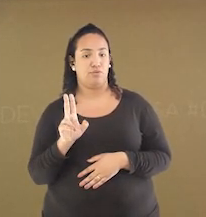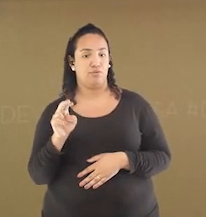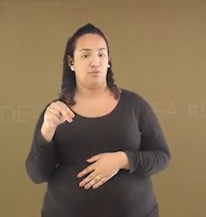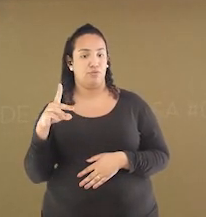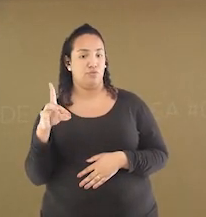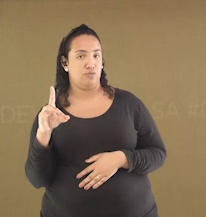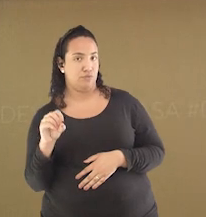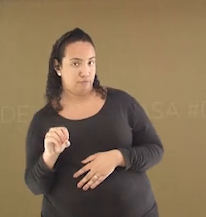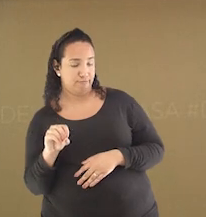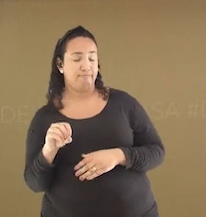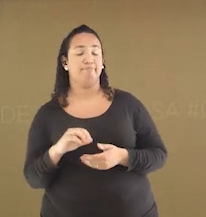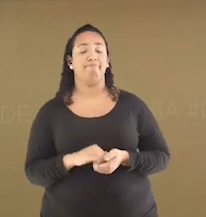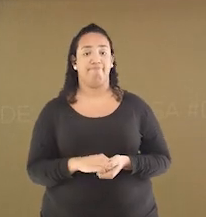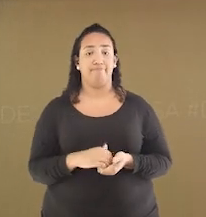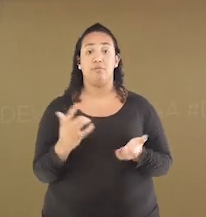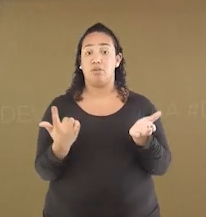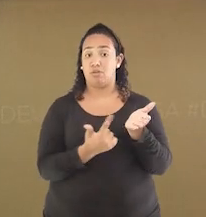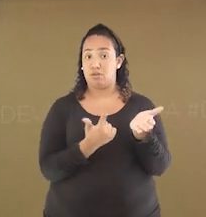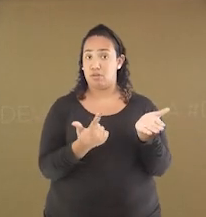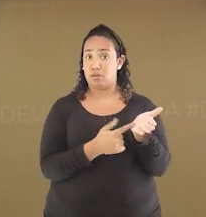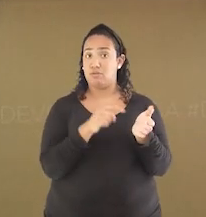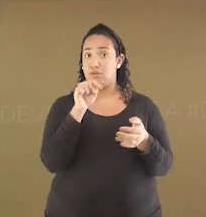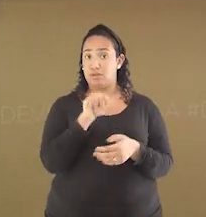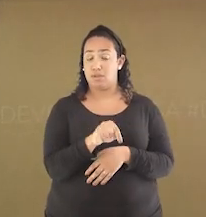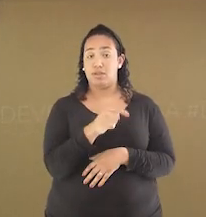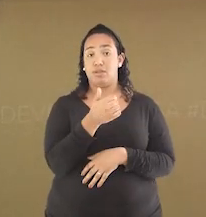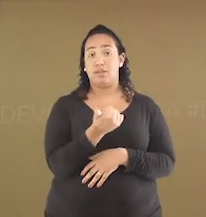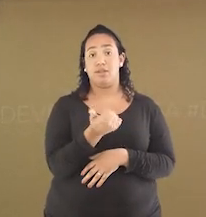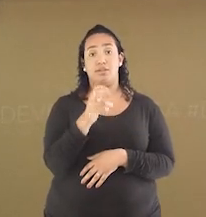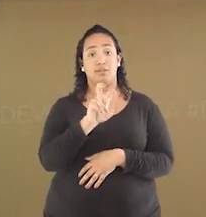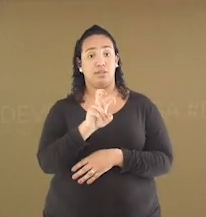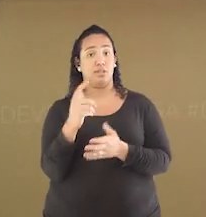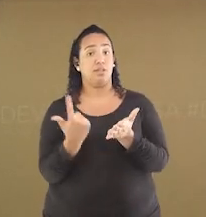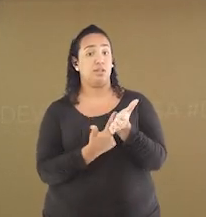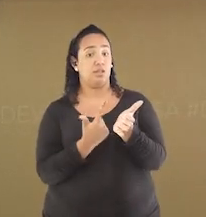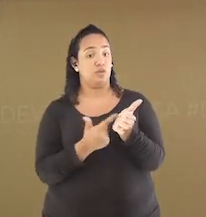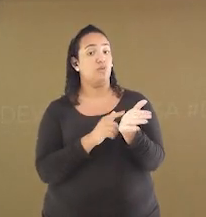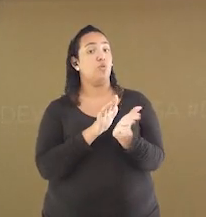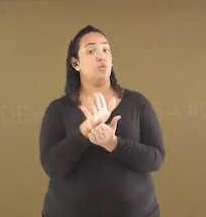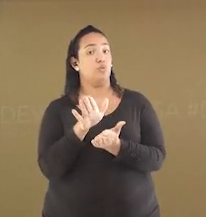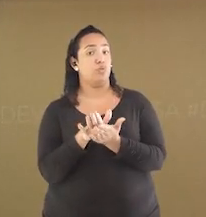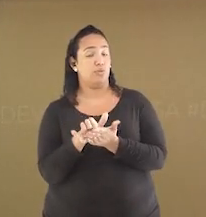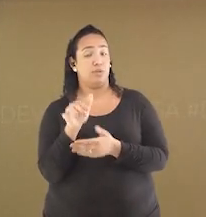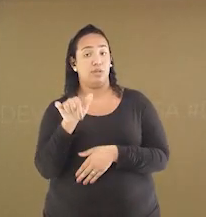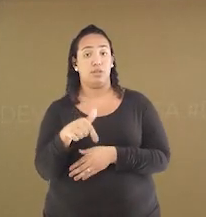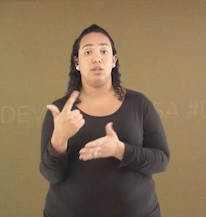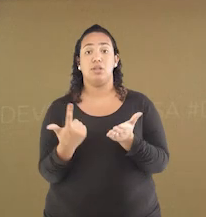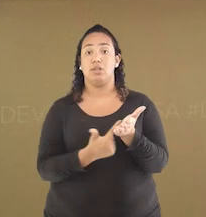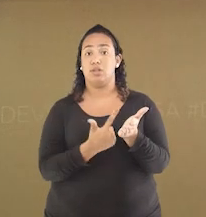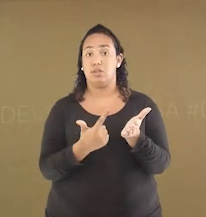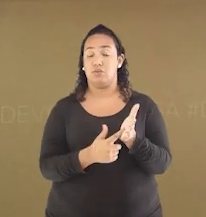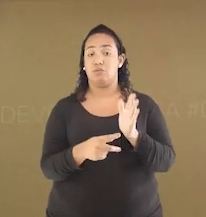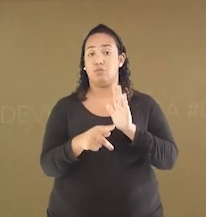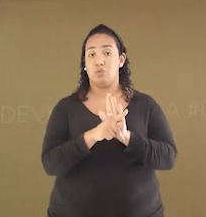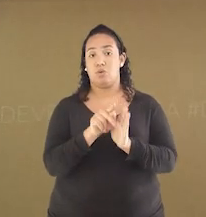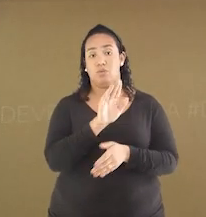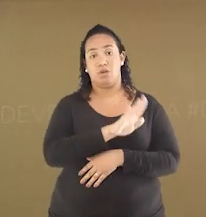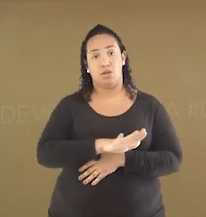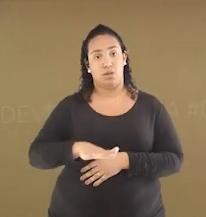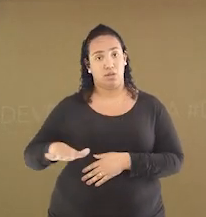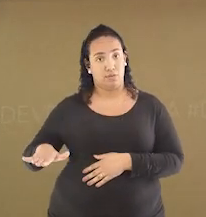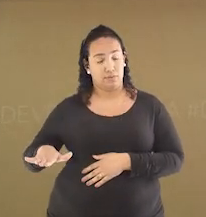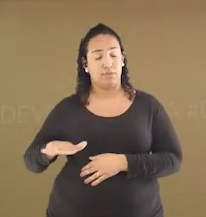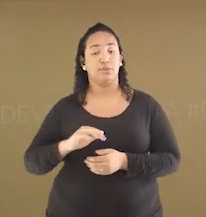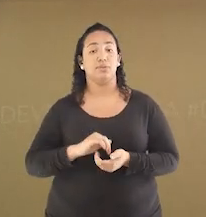é o 15º livro da coleção Diário de um Banana. É um livro voltado para o público